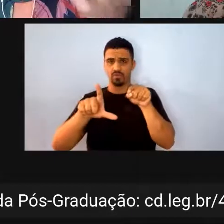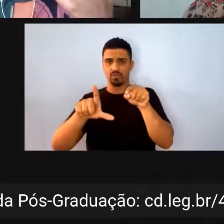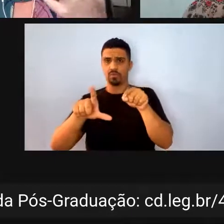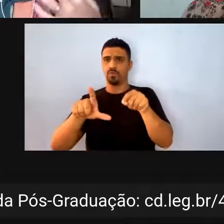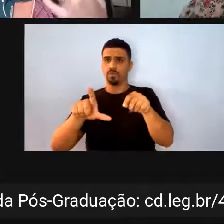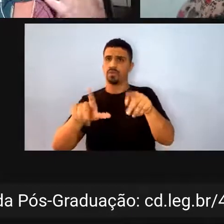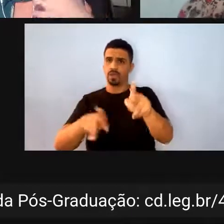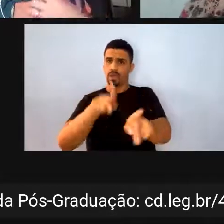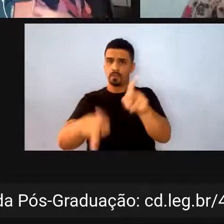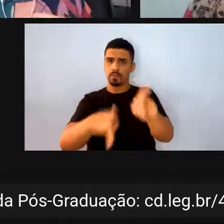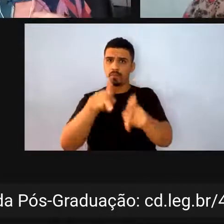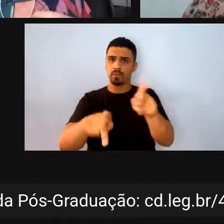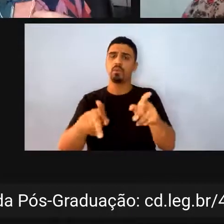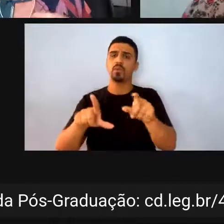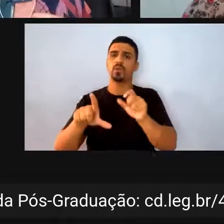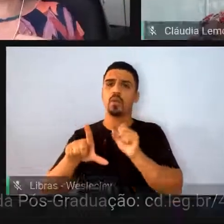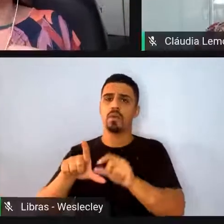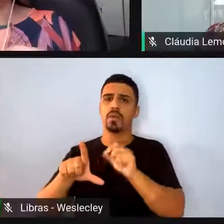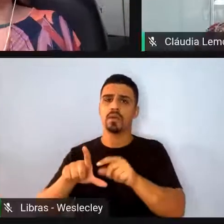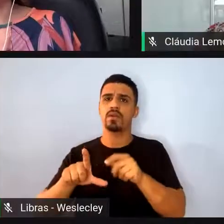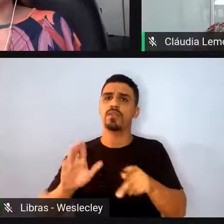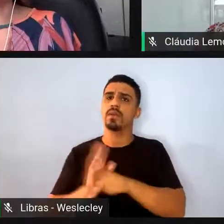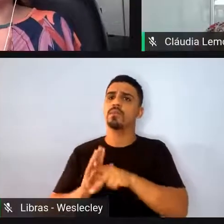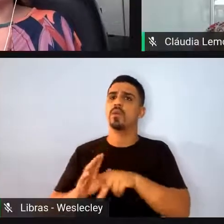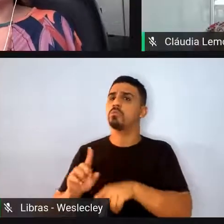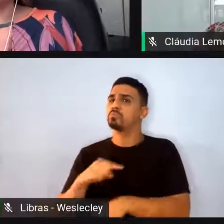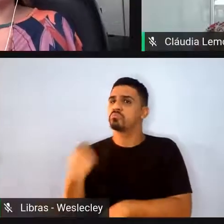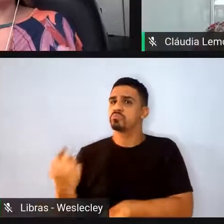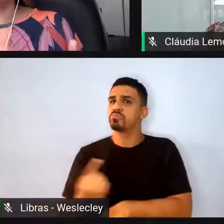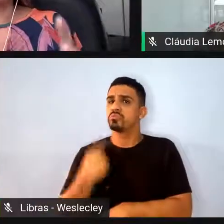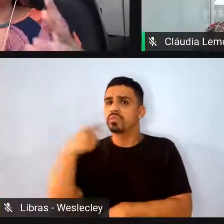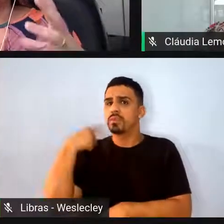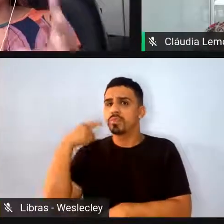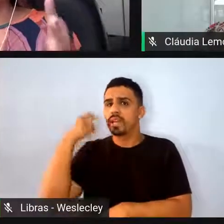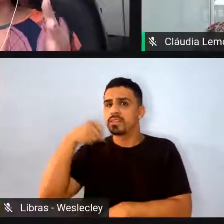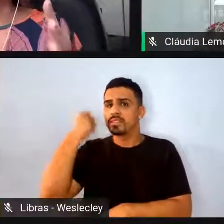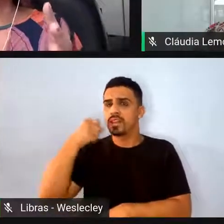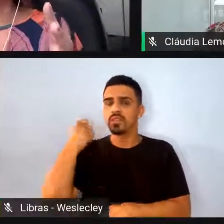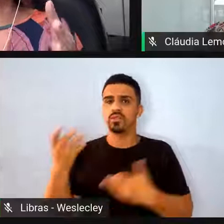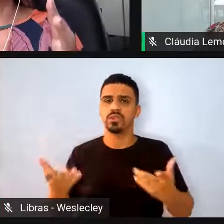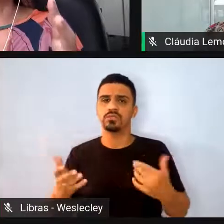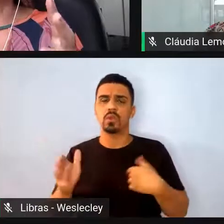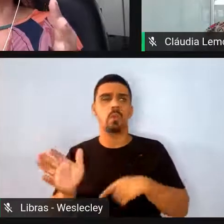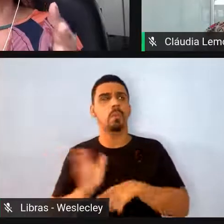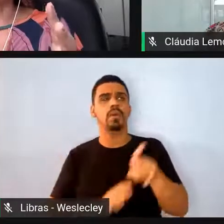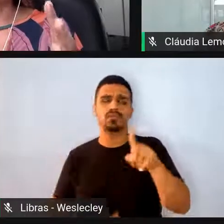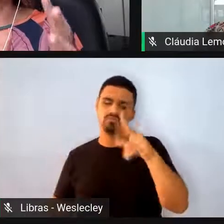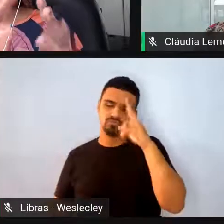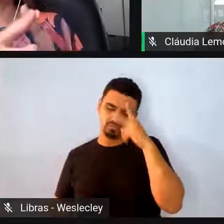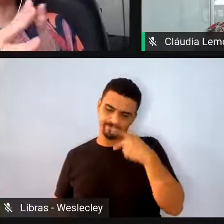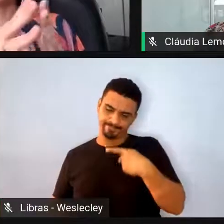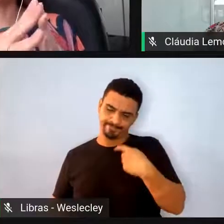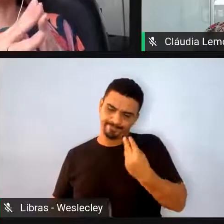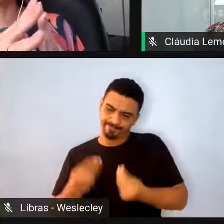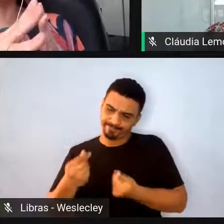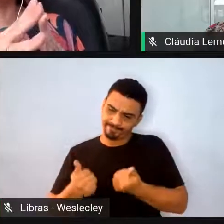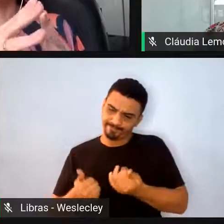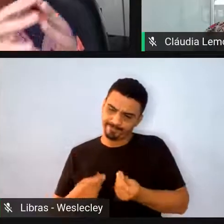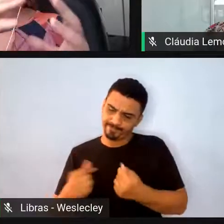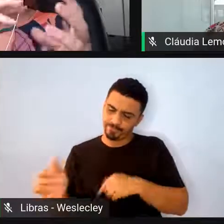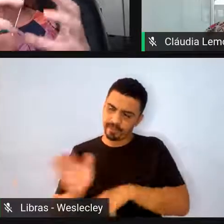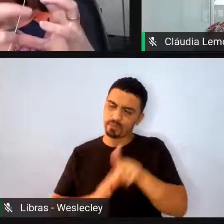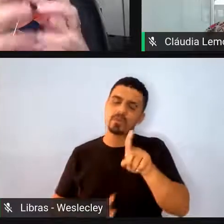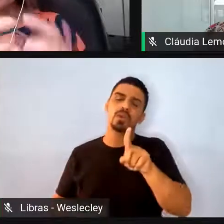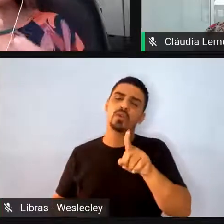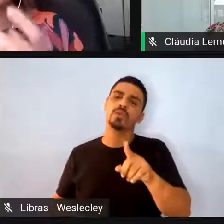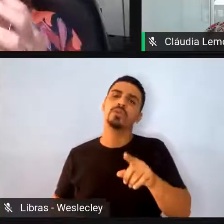ou é para os próprios parlamentares, sabe? Eu faço essa pergunta mais direcionada